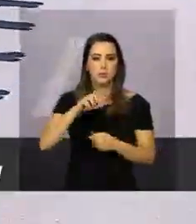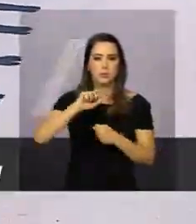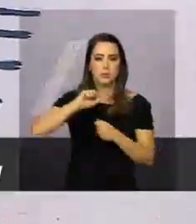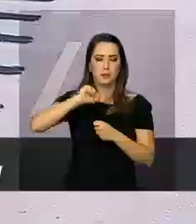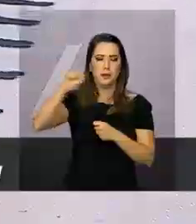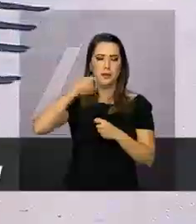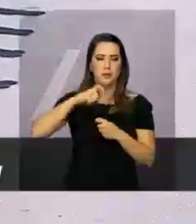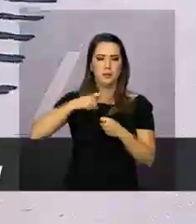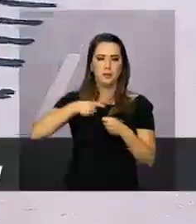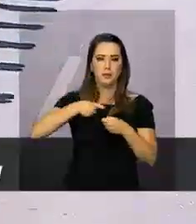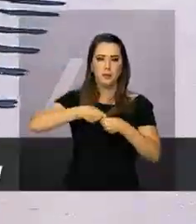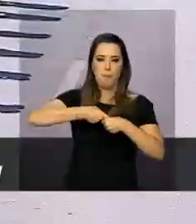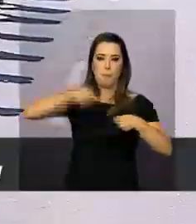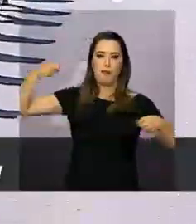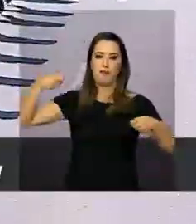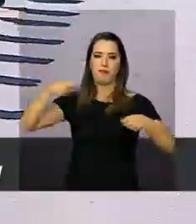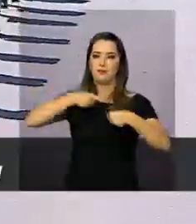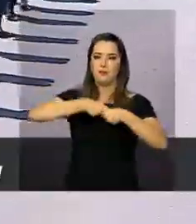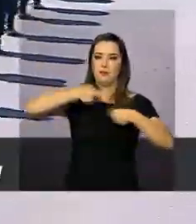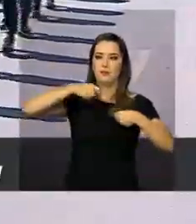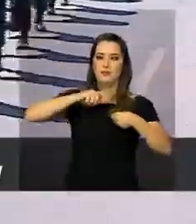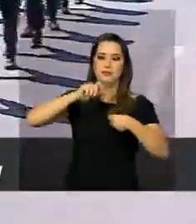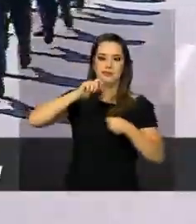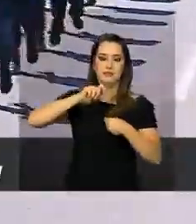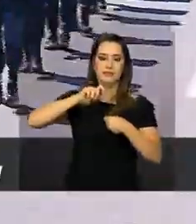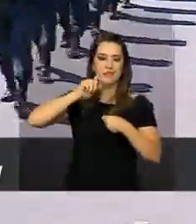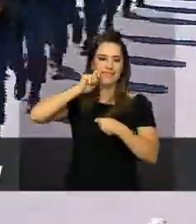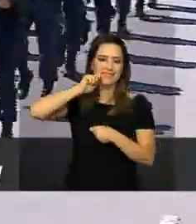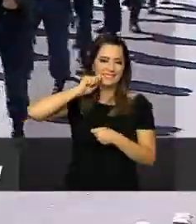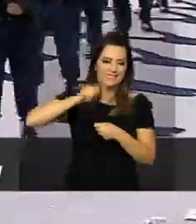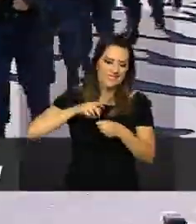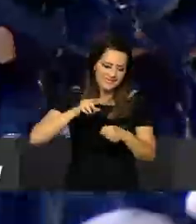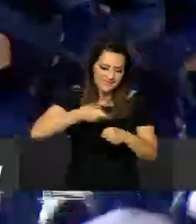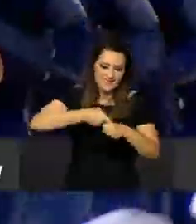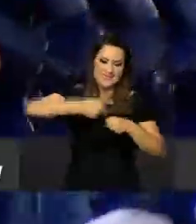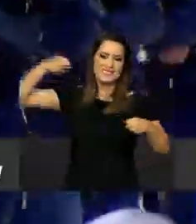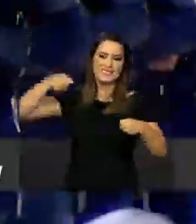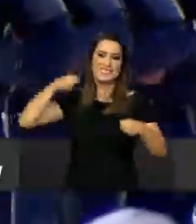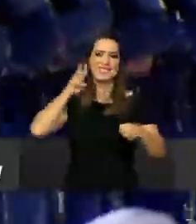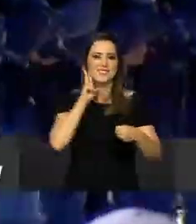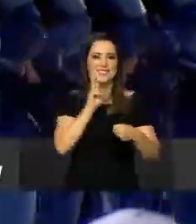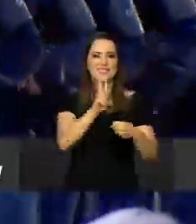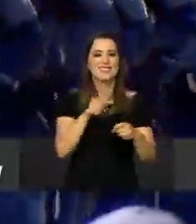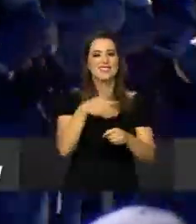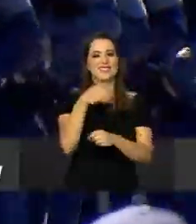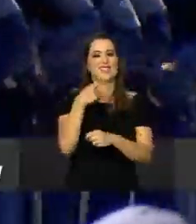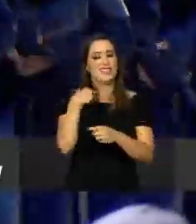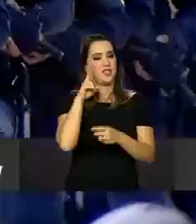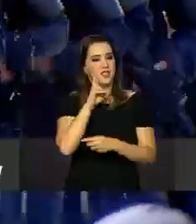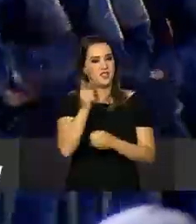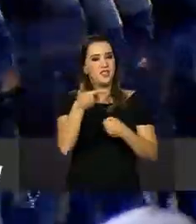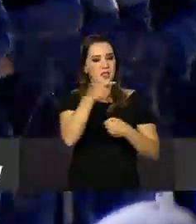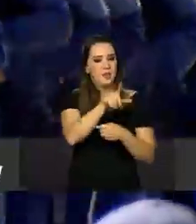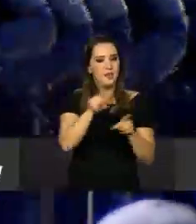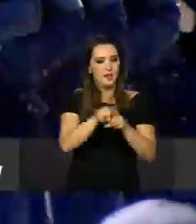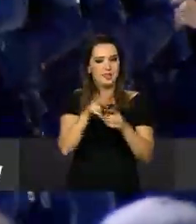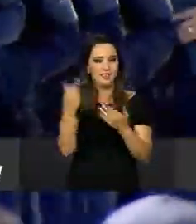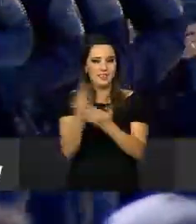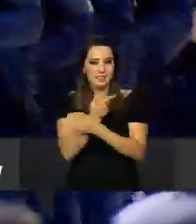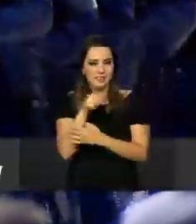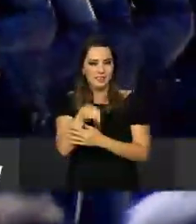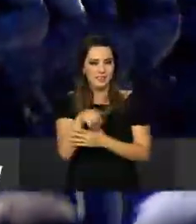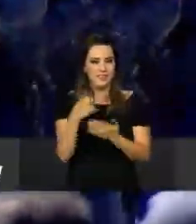Sequestro, uma atuação que eles tiveram importantíssima foi ali naquela retomada daquele hotel ali que nós temos no ali perto